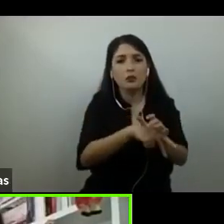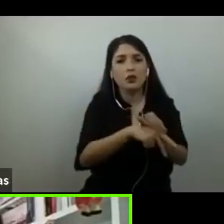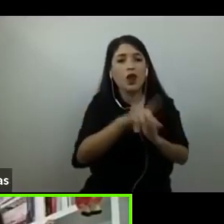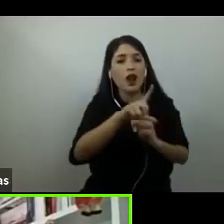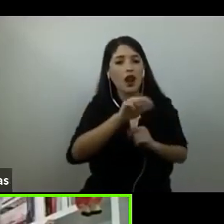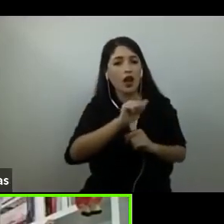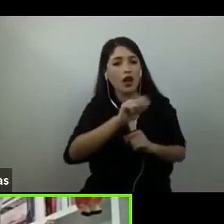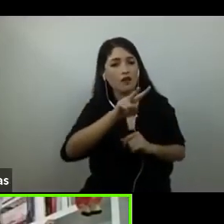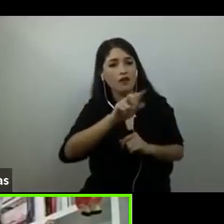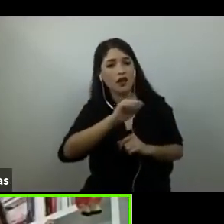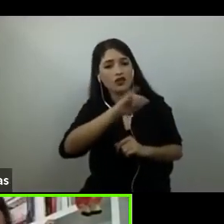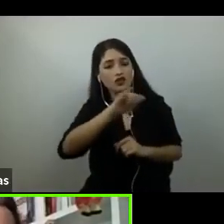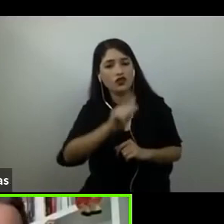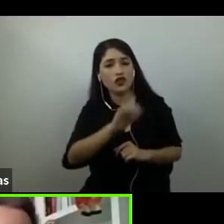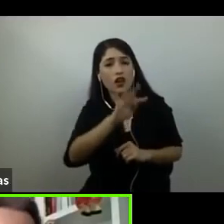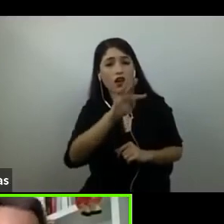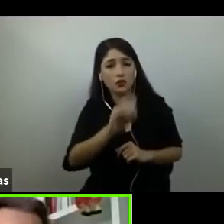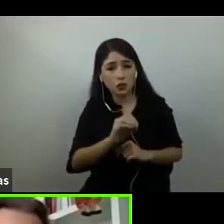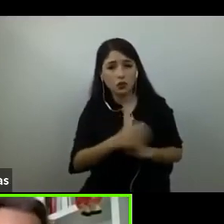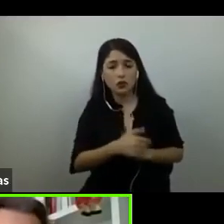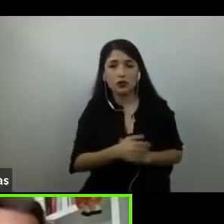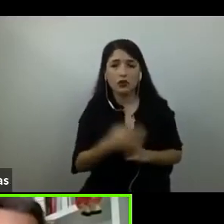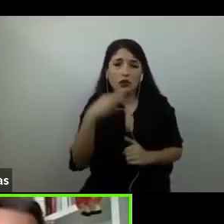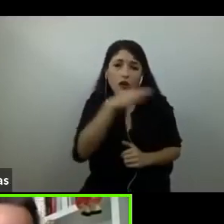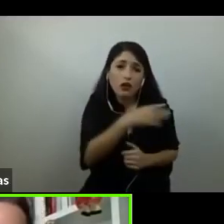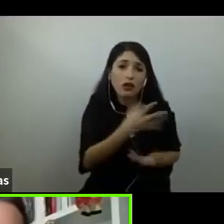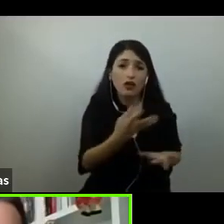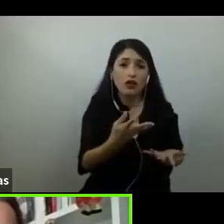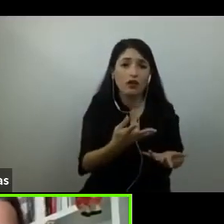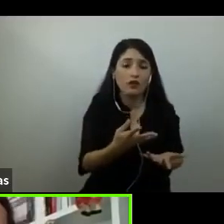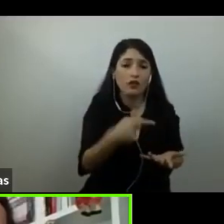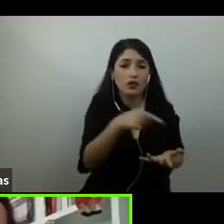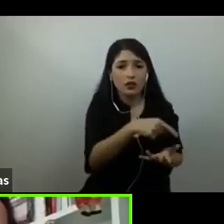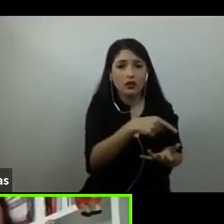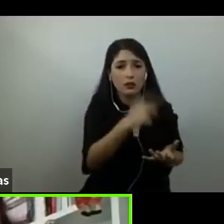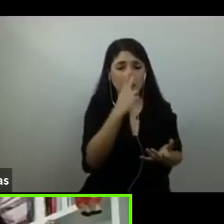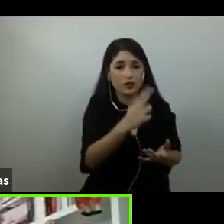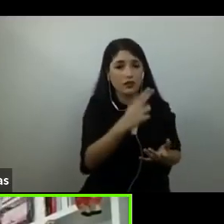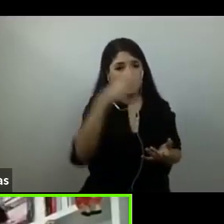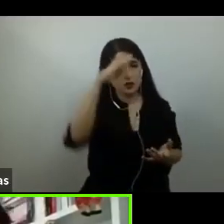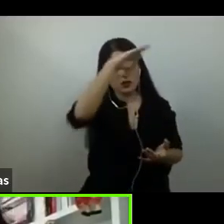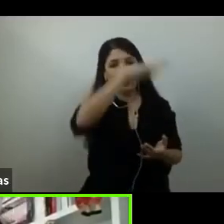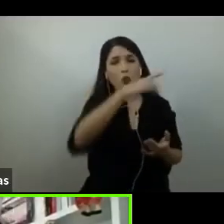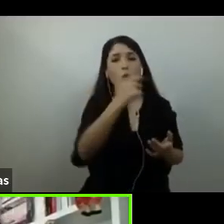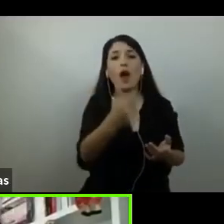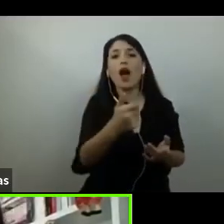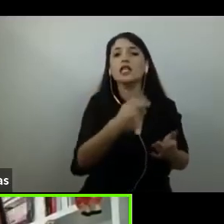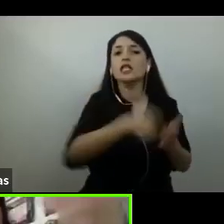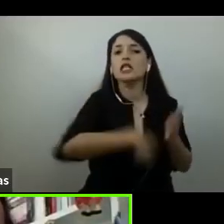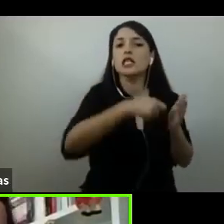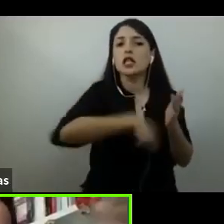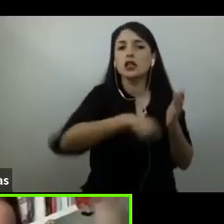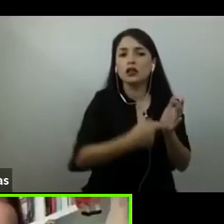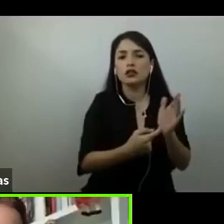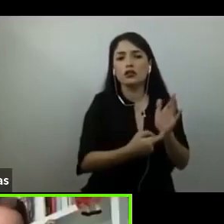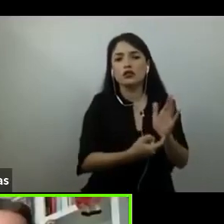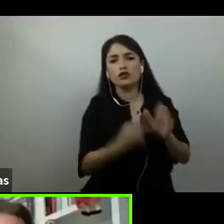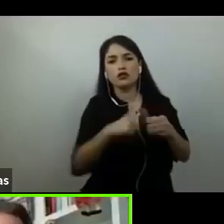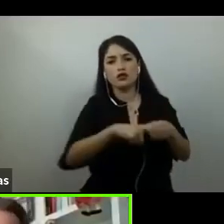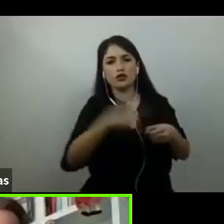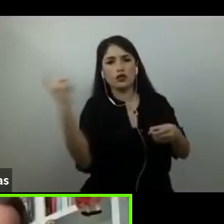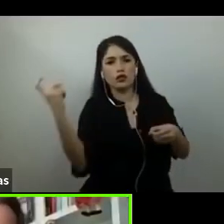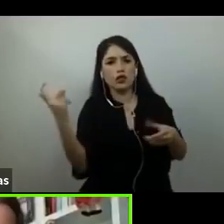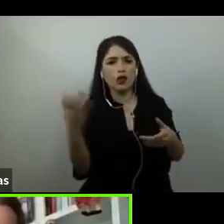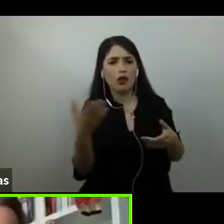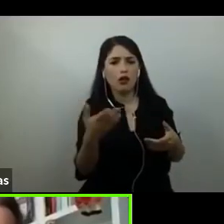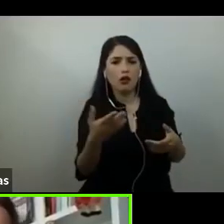Então, é natural que o Kakai, por exemplo, tenha dado a declaração que ele deu, né? Ele quase retirou a assinatura de um manifesto que viu lá o Carlos, enfim, né?